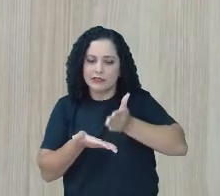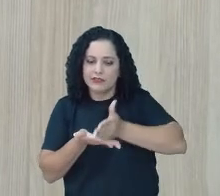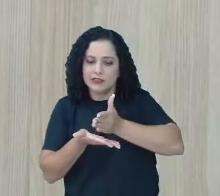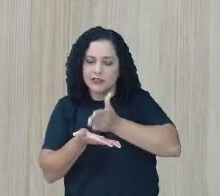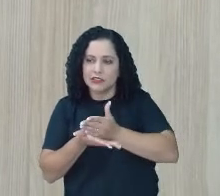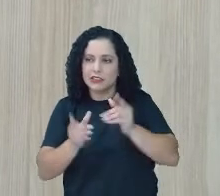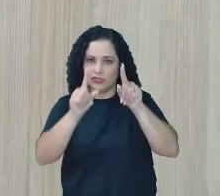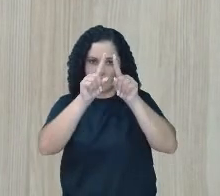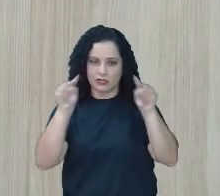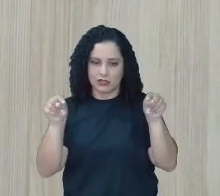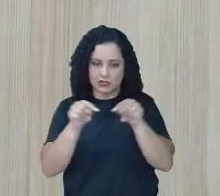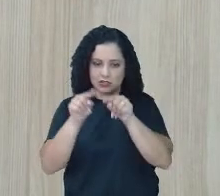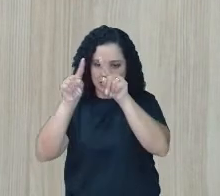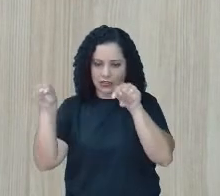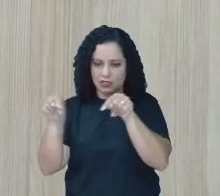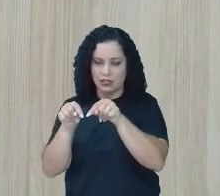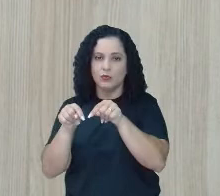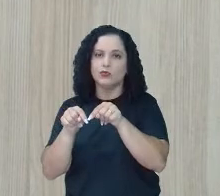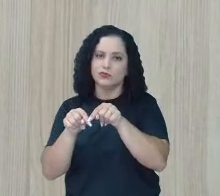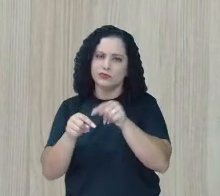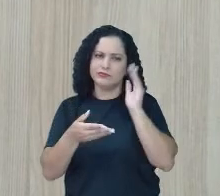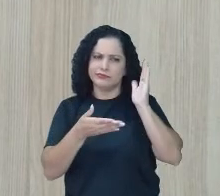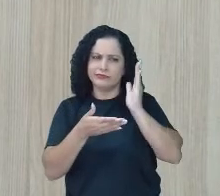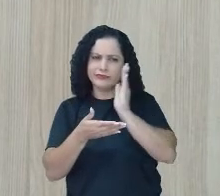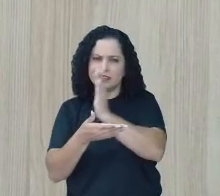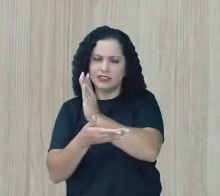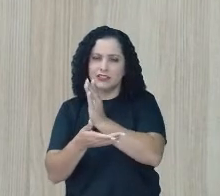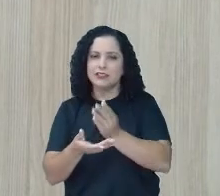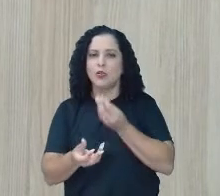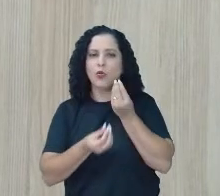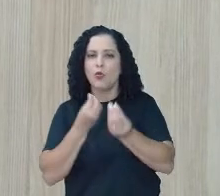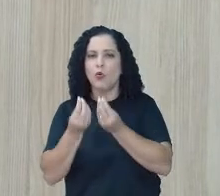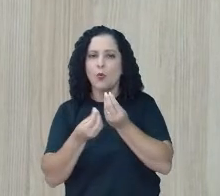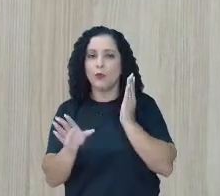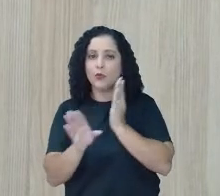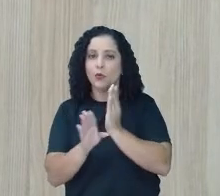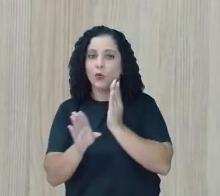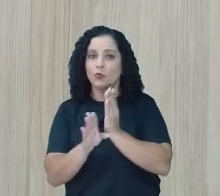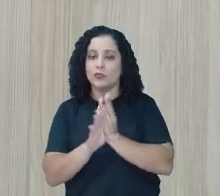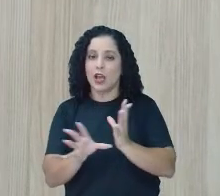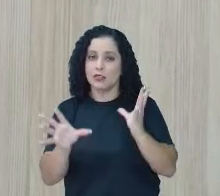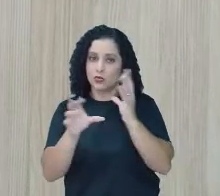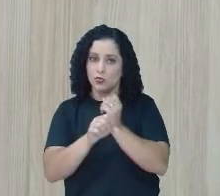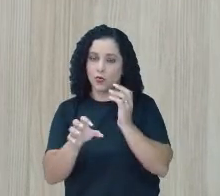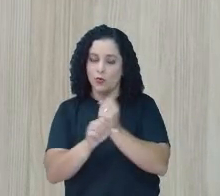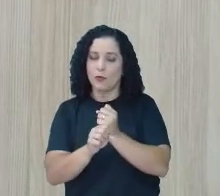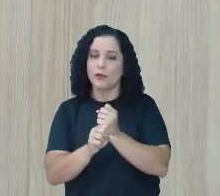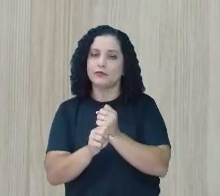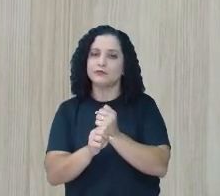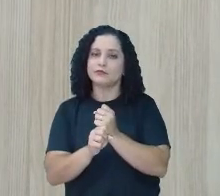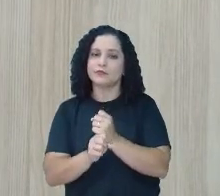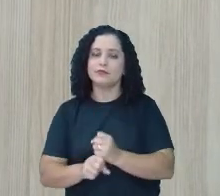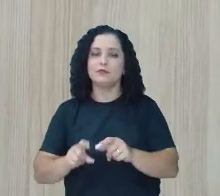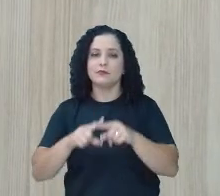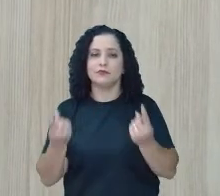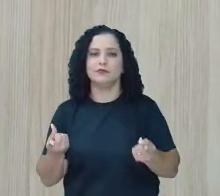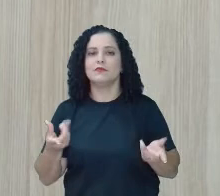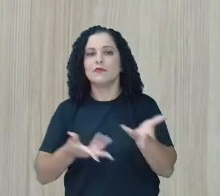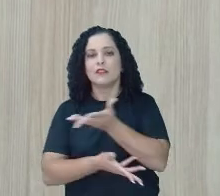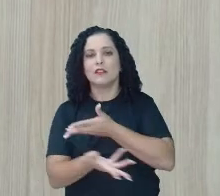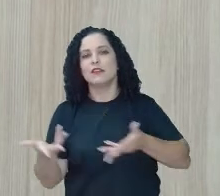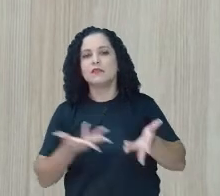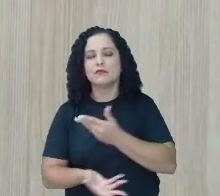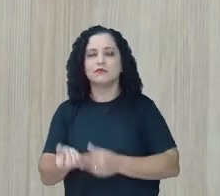triângulos. Isso vai nos ajudar não só a encontrar a soma dos ângulos internos, por exemplo, mas também em relação ao número